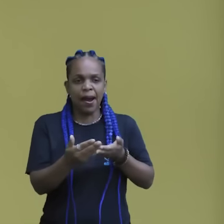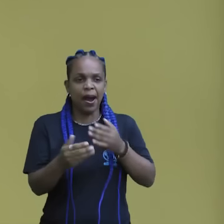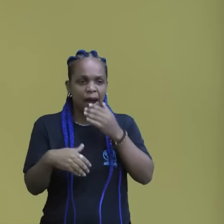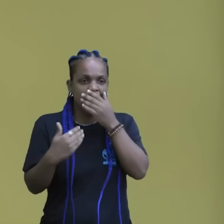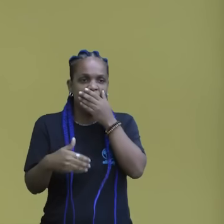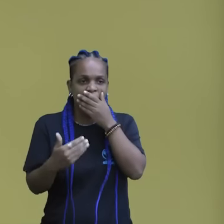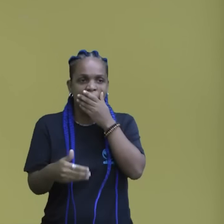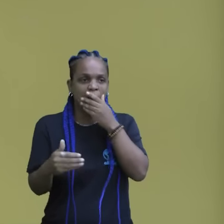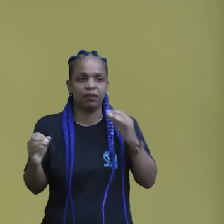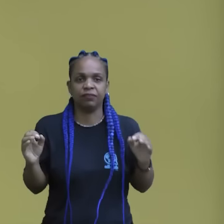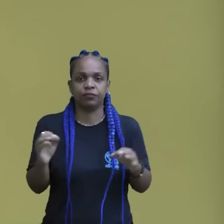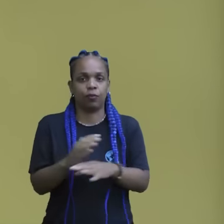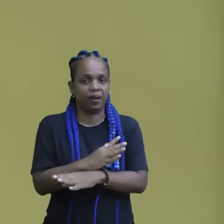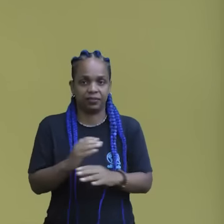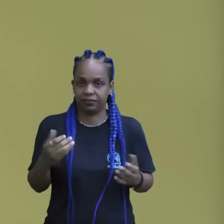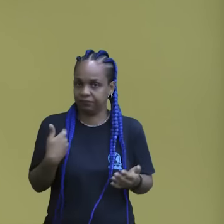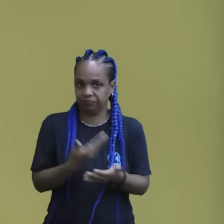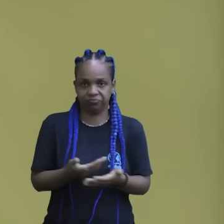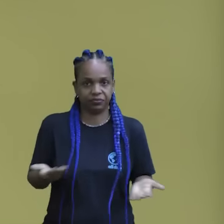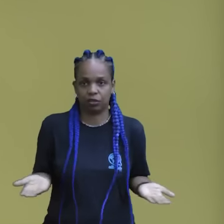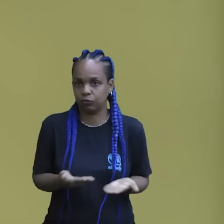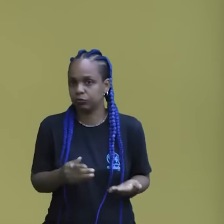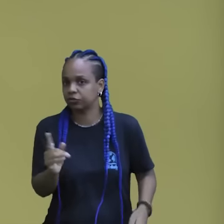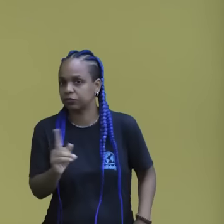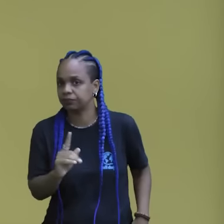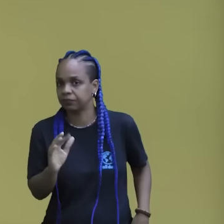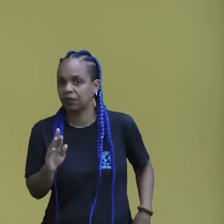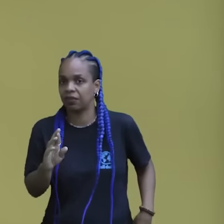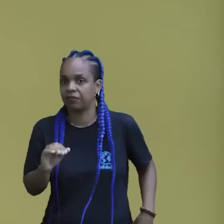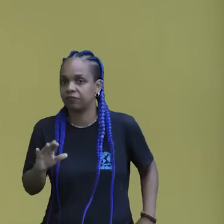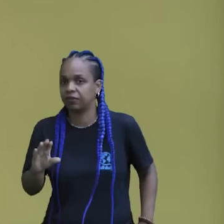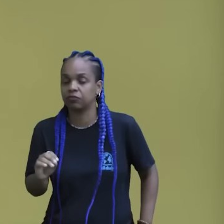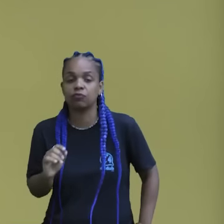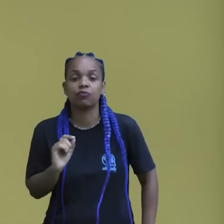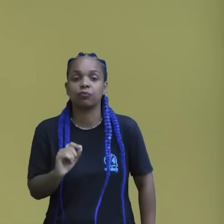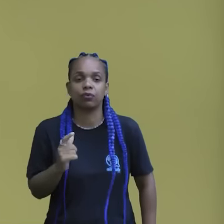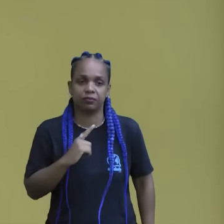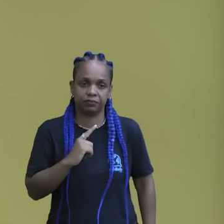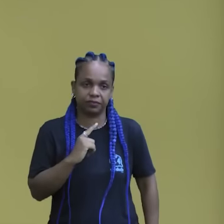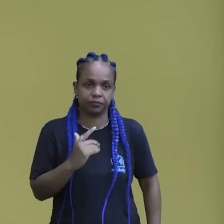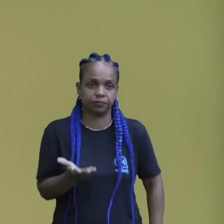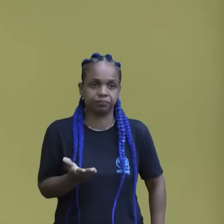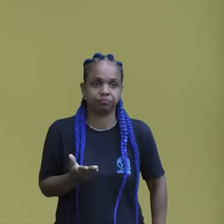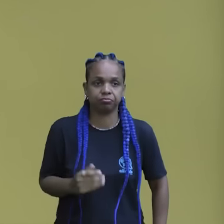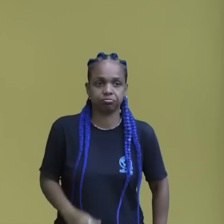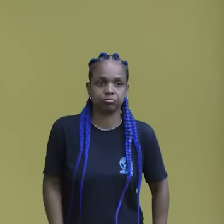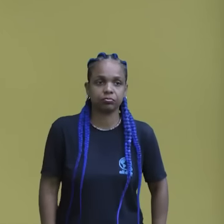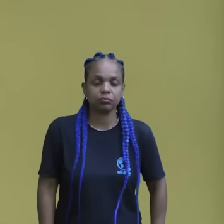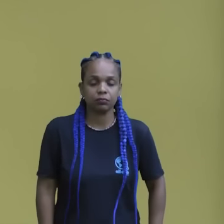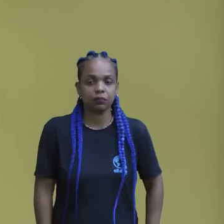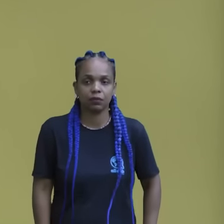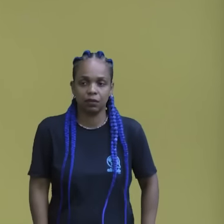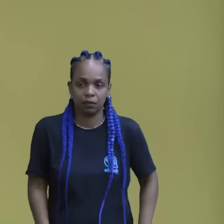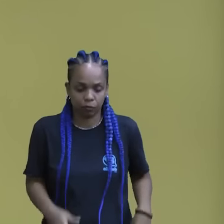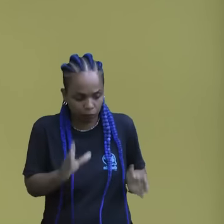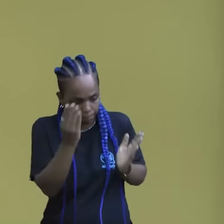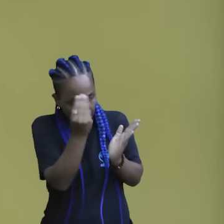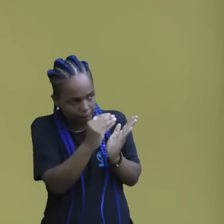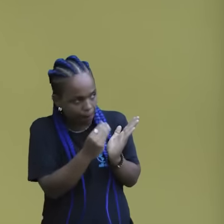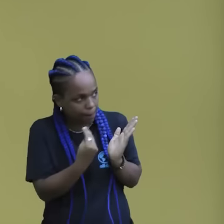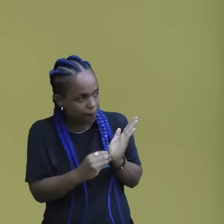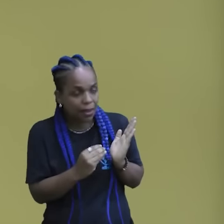edição das crônicas, mas falta muita coisa. Ele tem, o Machado tem uma crônica sobre uma revolta do hospício,